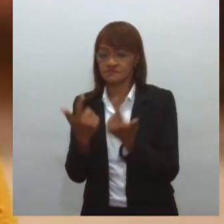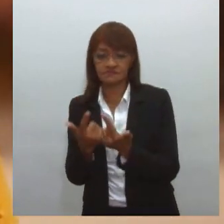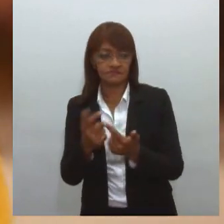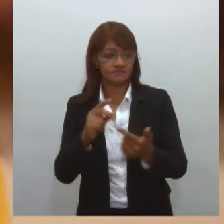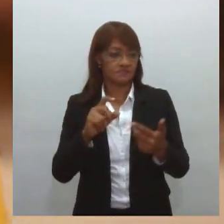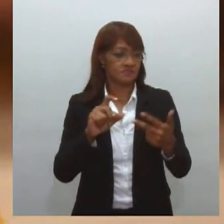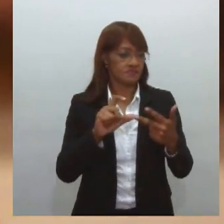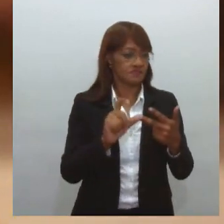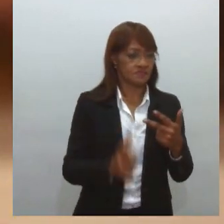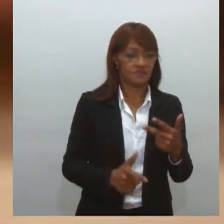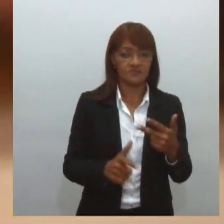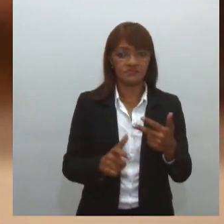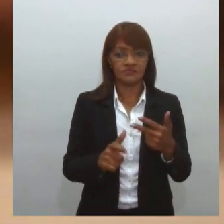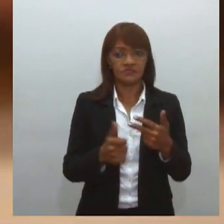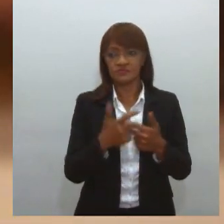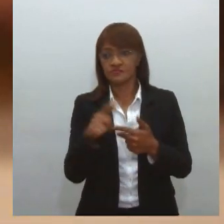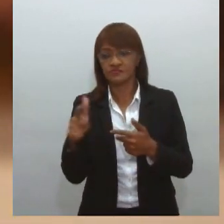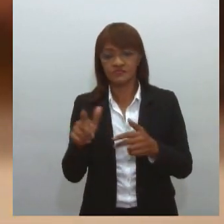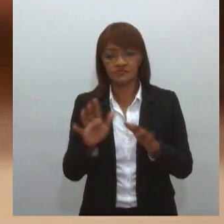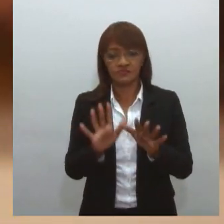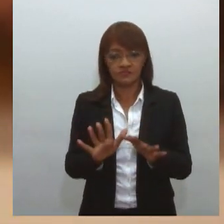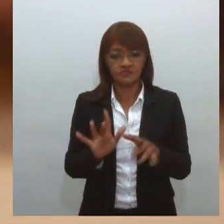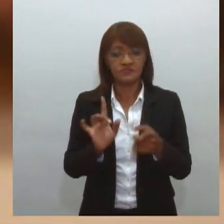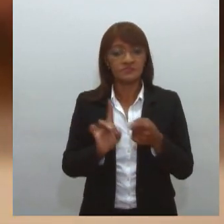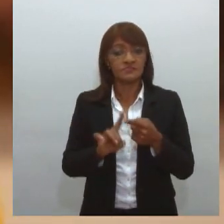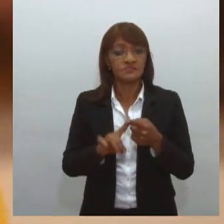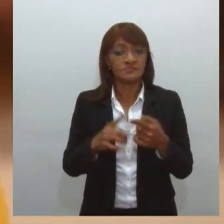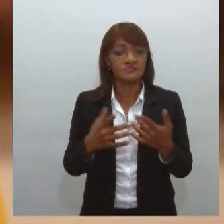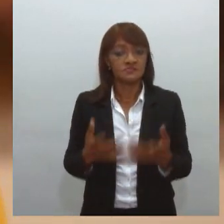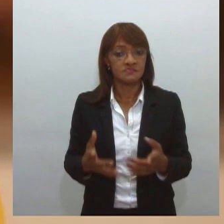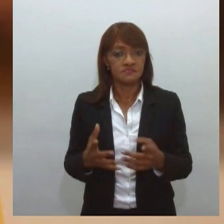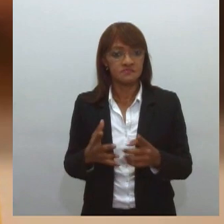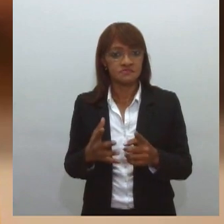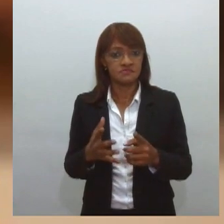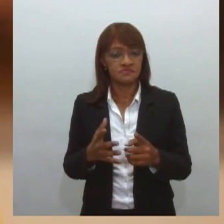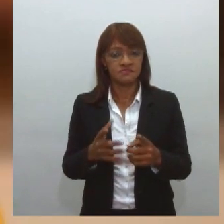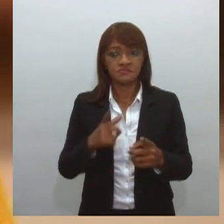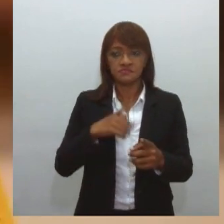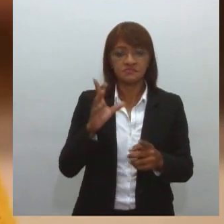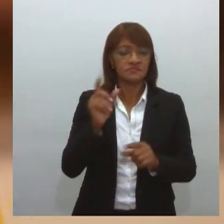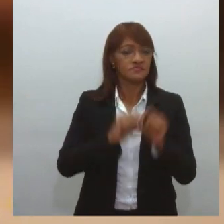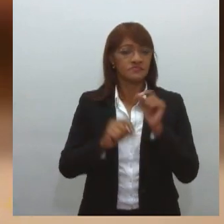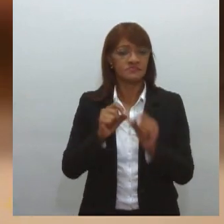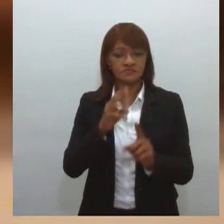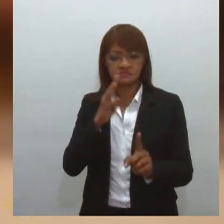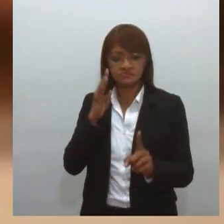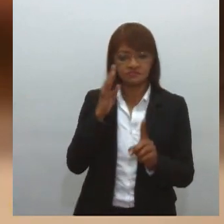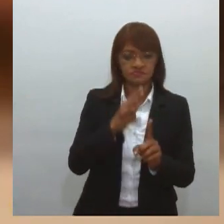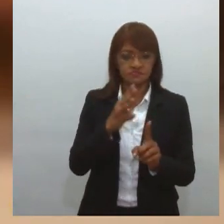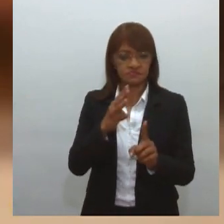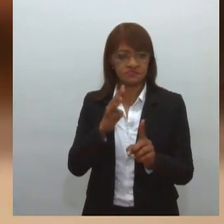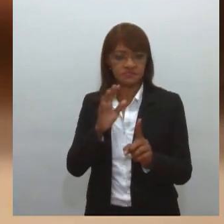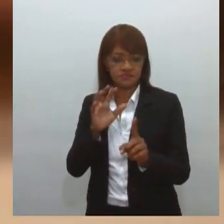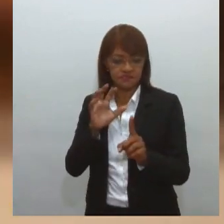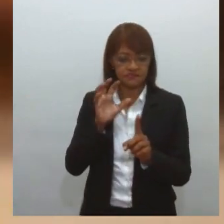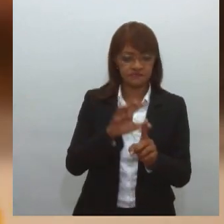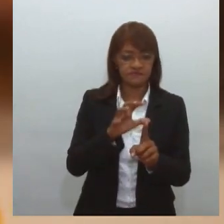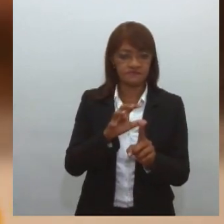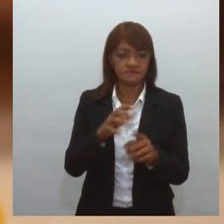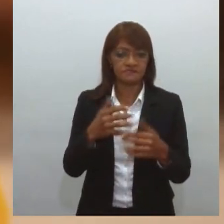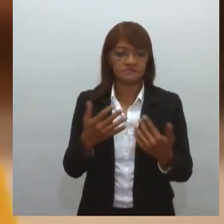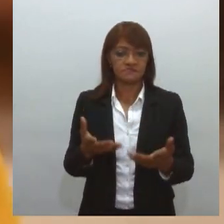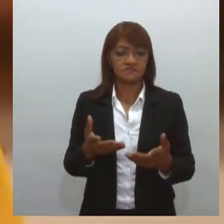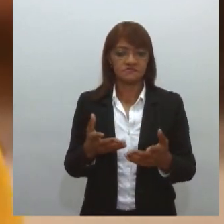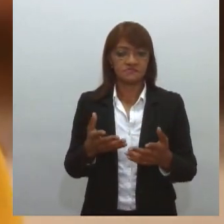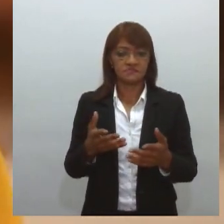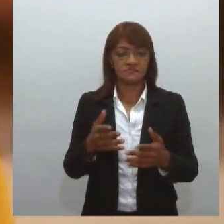funções, ela também é muito atacada, não pelas suas ideias, mas pelo seu corpo, pela sua